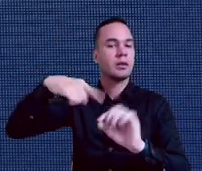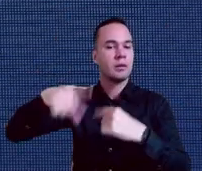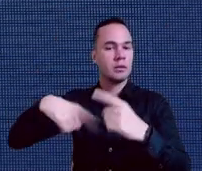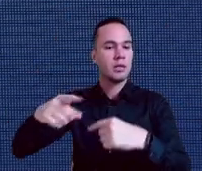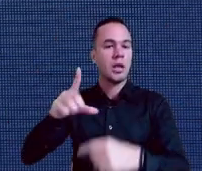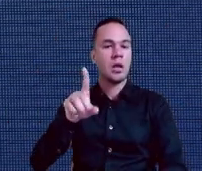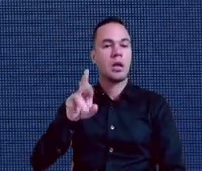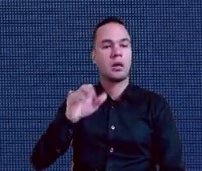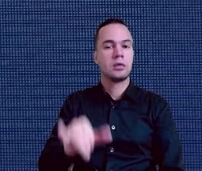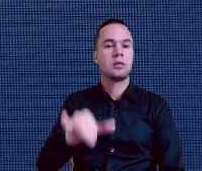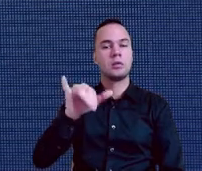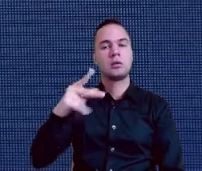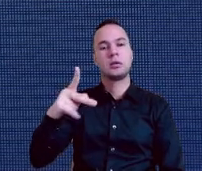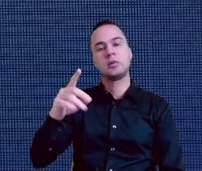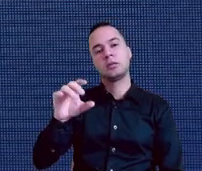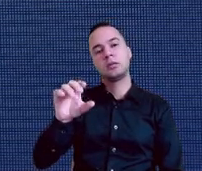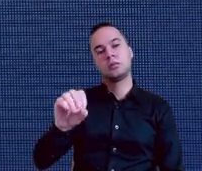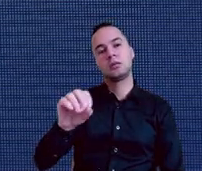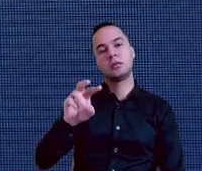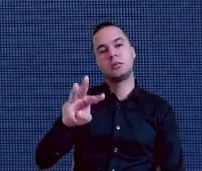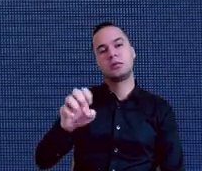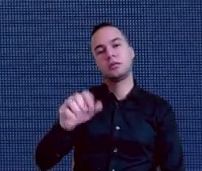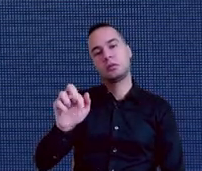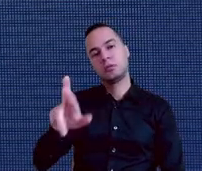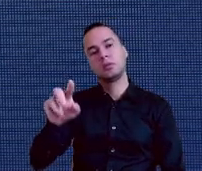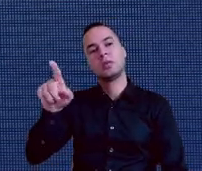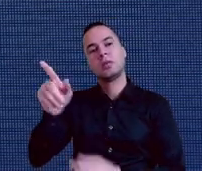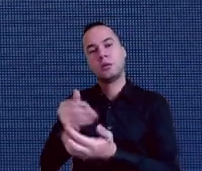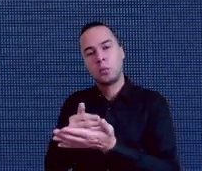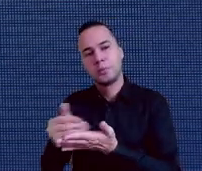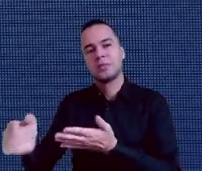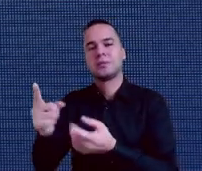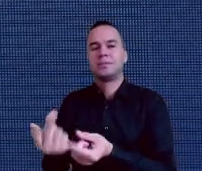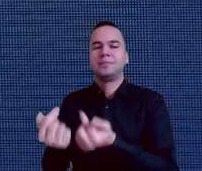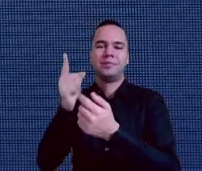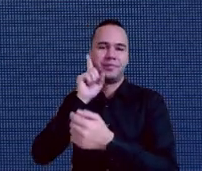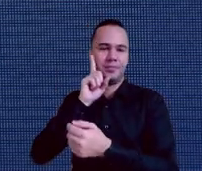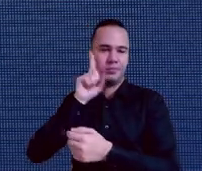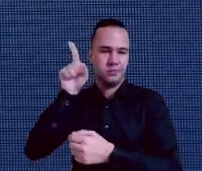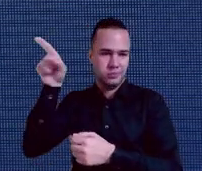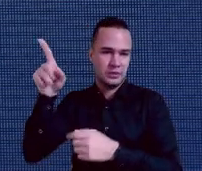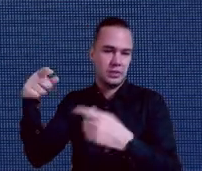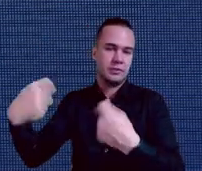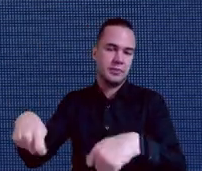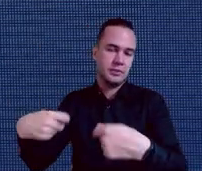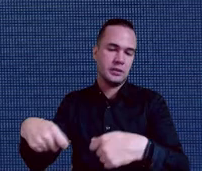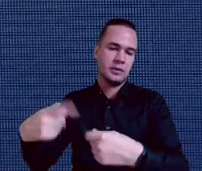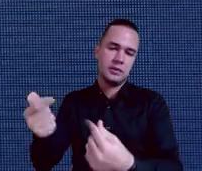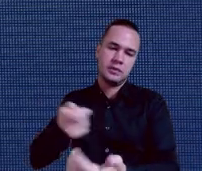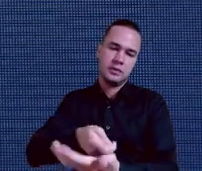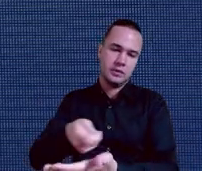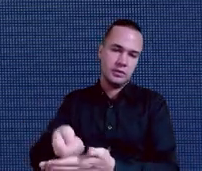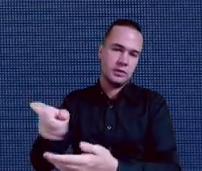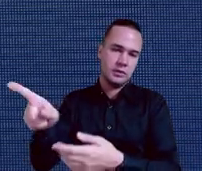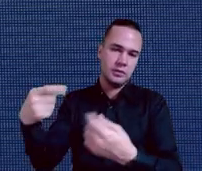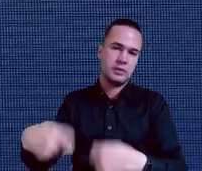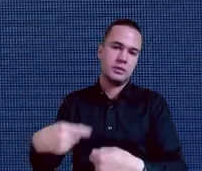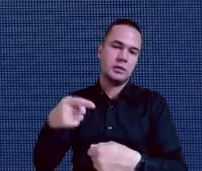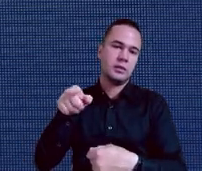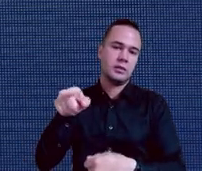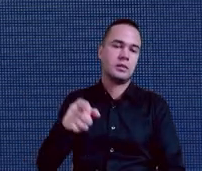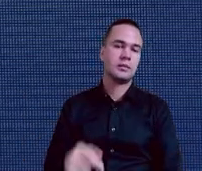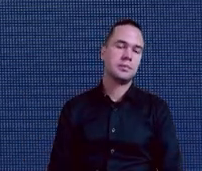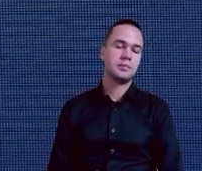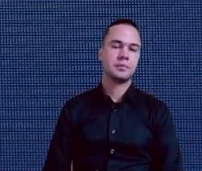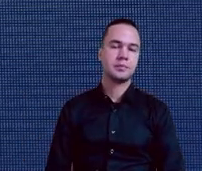desses Fundos gringos também voltarem até a essa ativação os investimentos porque eles precisam investir Você tem uma necessidade de depoimento e